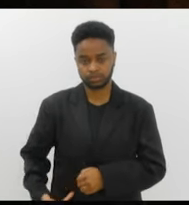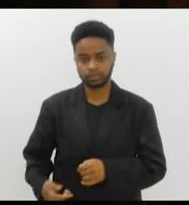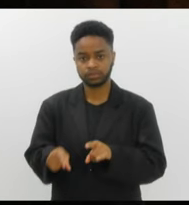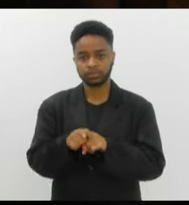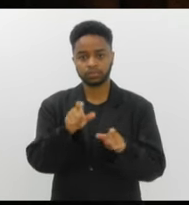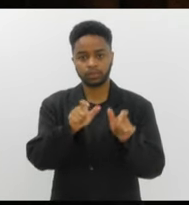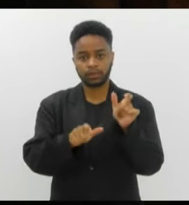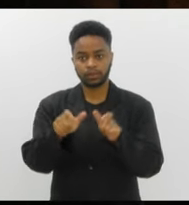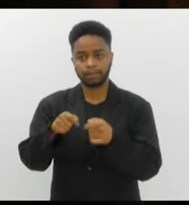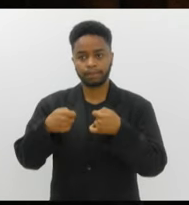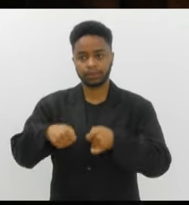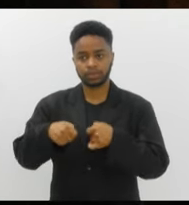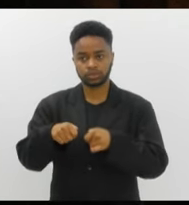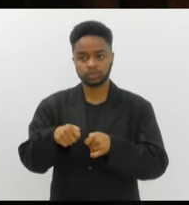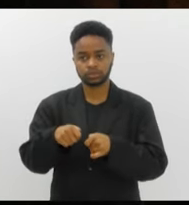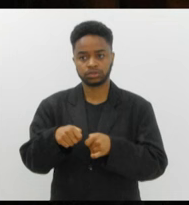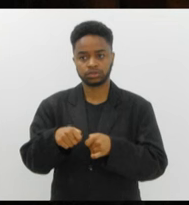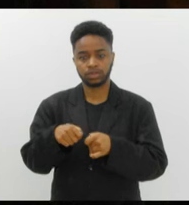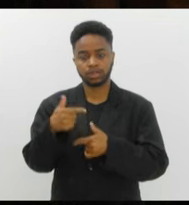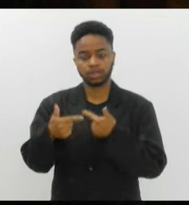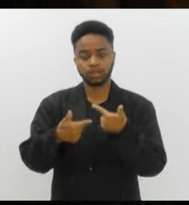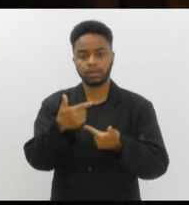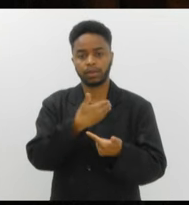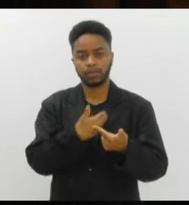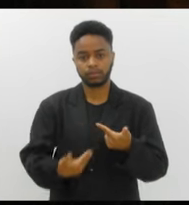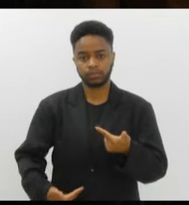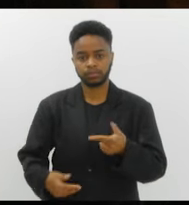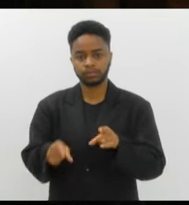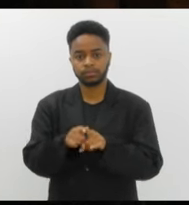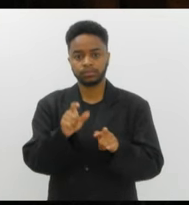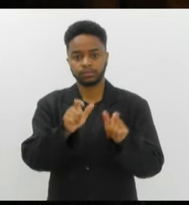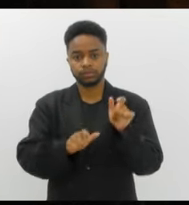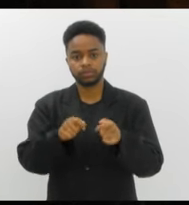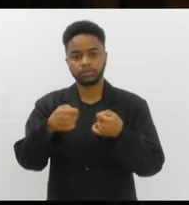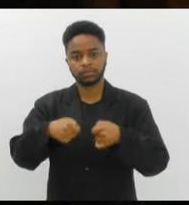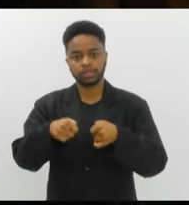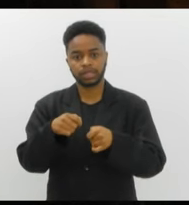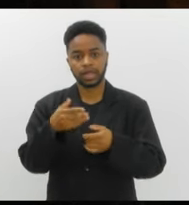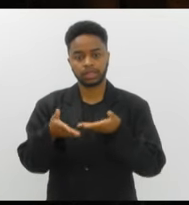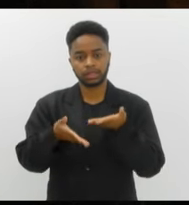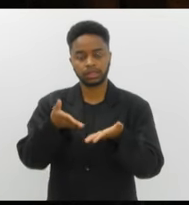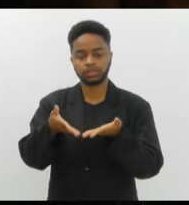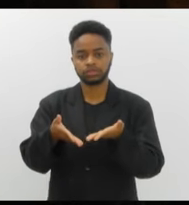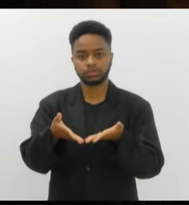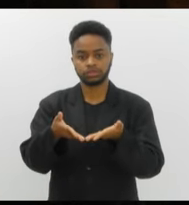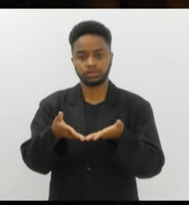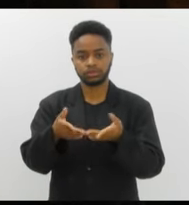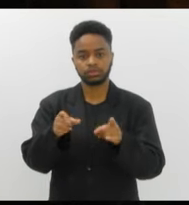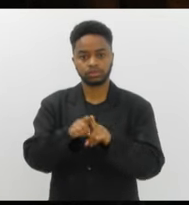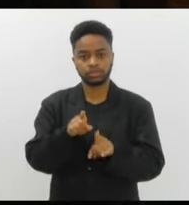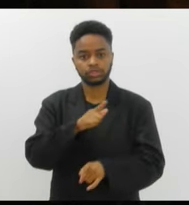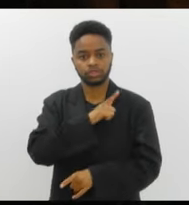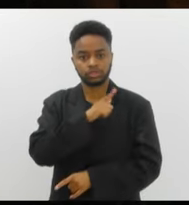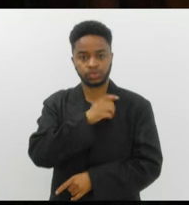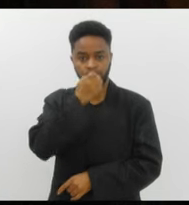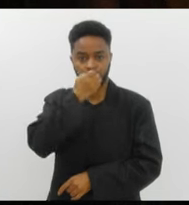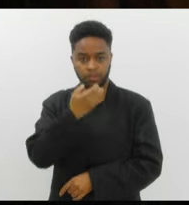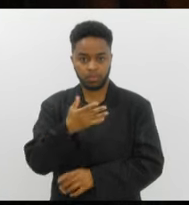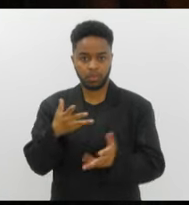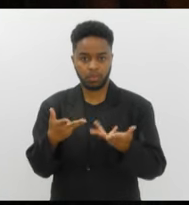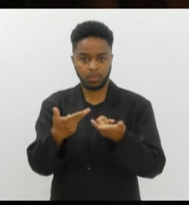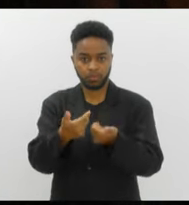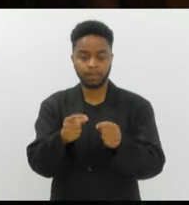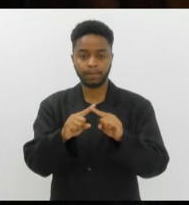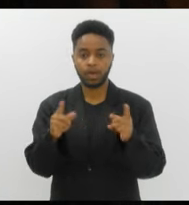daqueles que precisam do serviço público, daqueles que precisam do atendimento, né, da boa gestão. E o